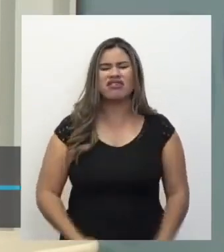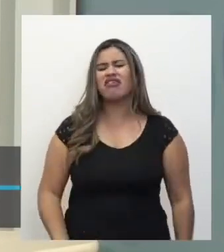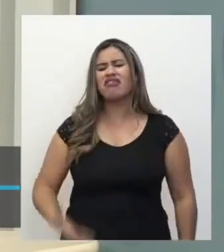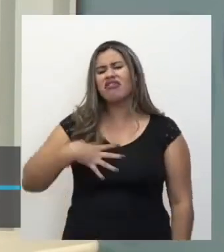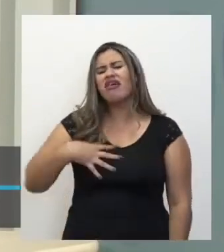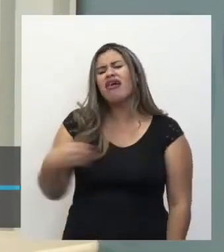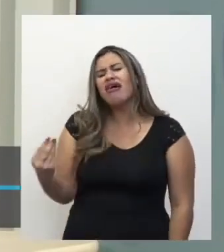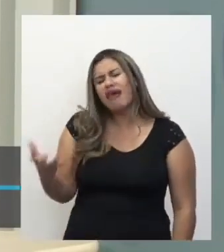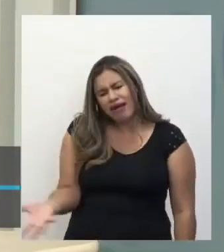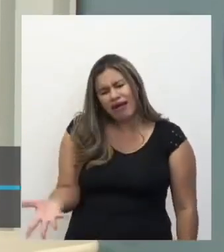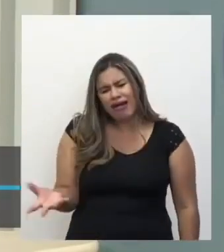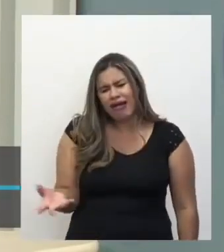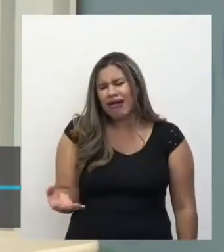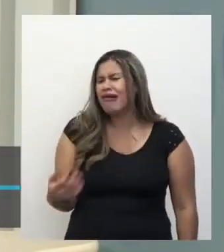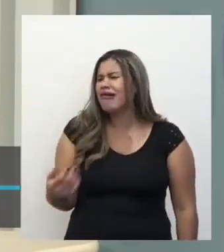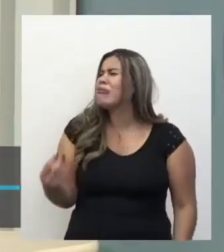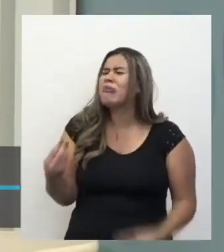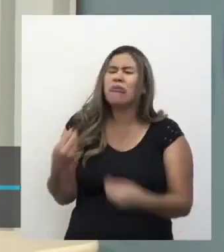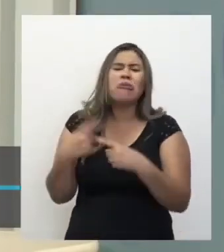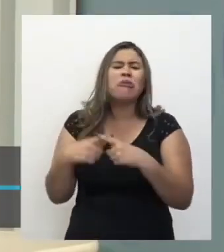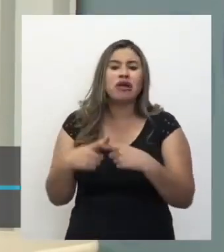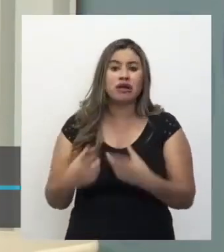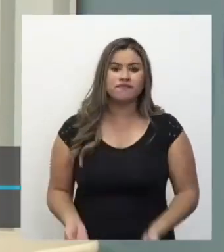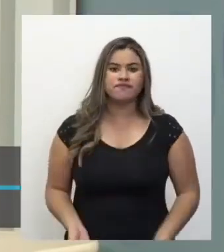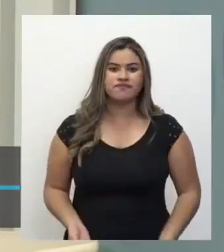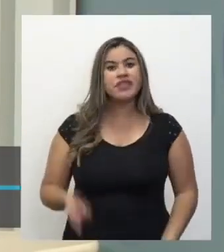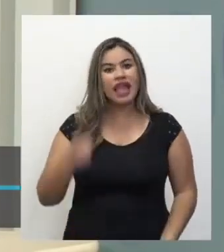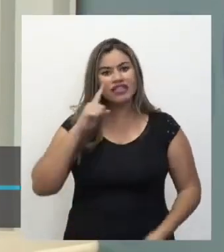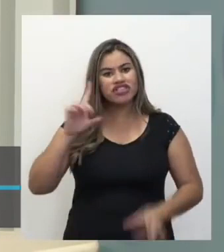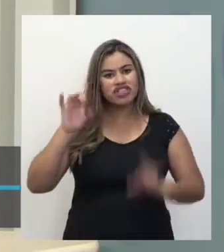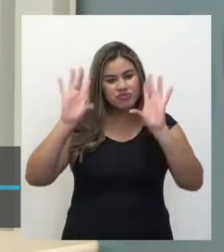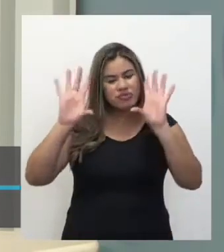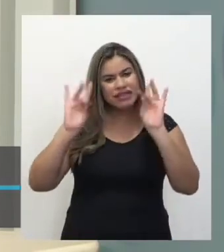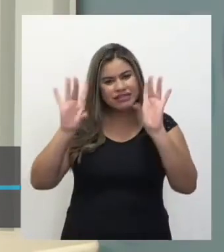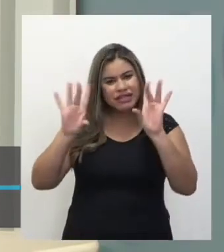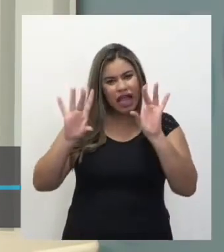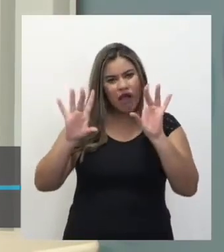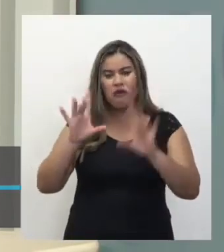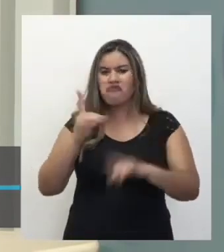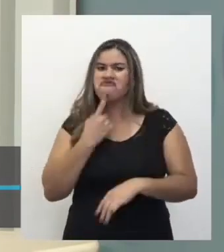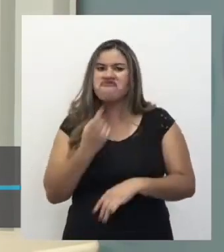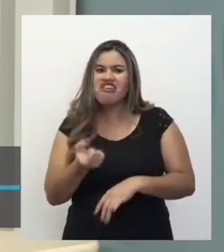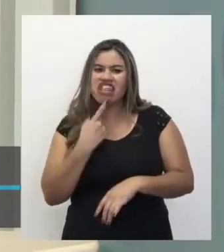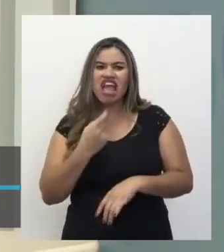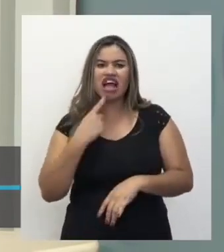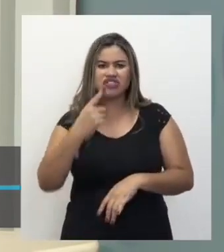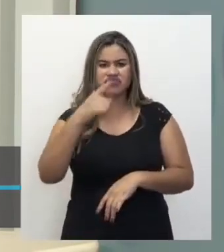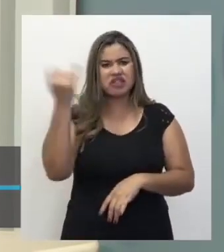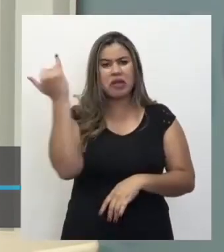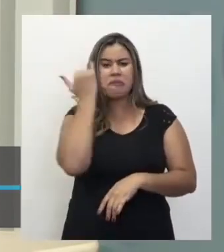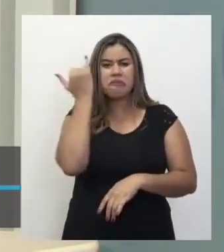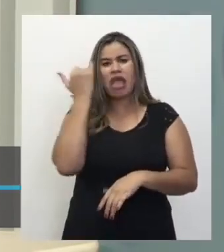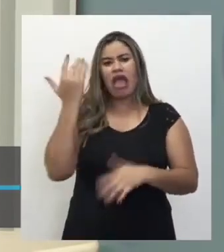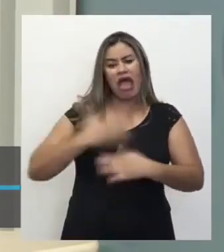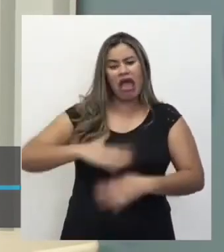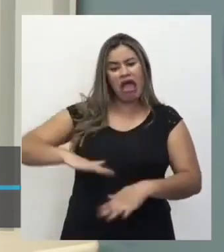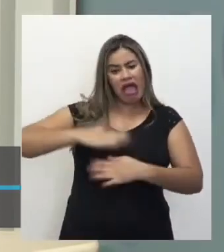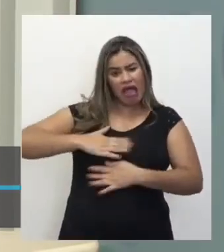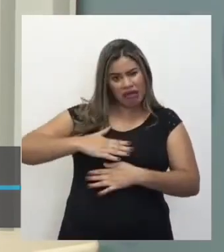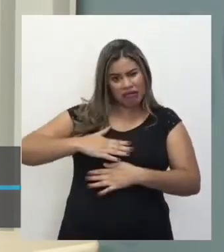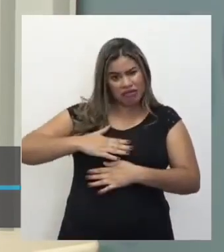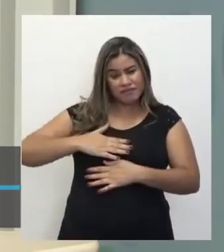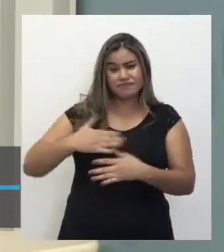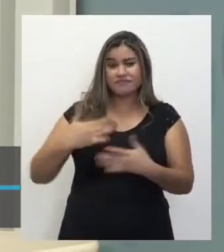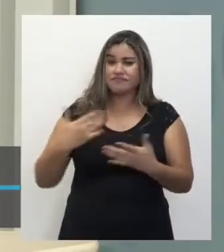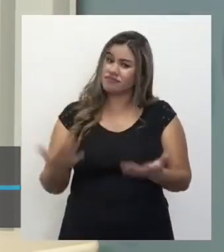a pergunta para ela assim, é dia santo, para você estar com essa preguiça toda? Dia santo quer dizer, é feriado para você estar querendo descansar? Ou seja, se